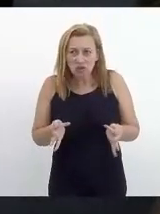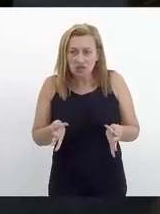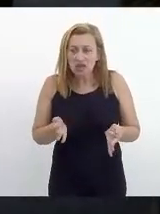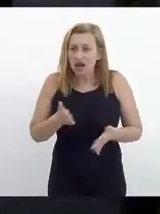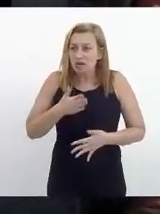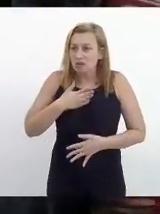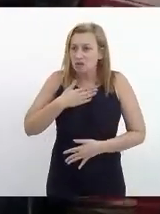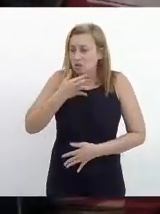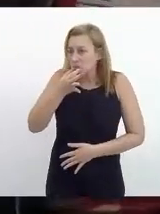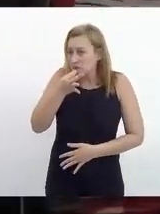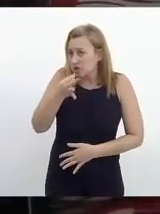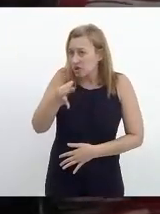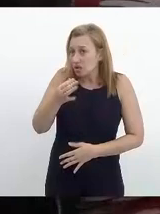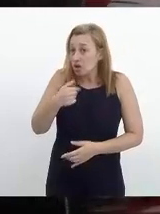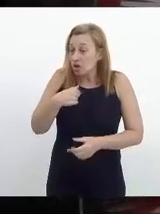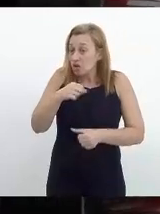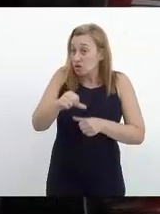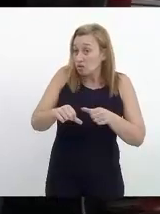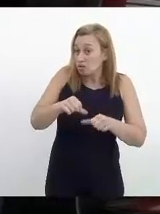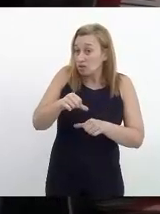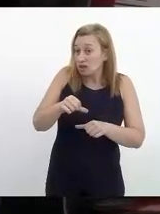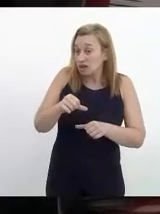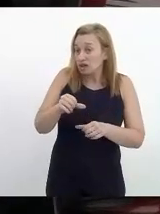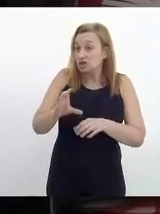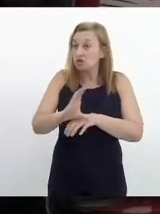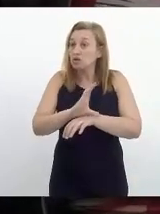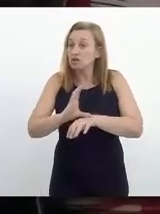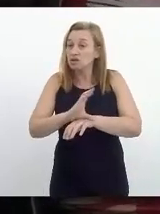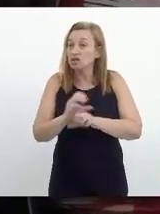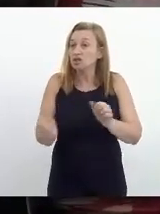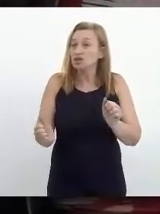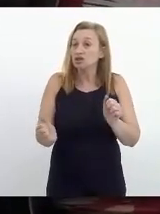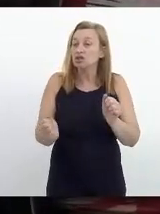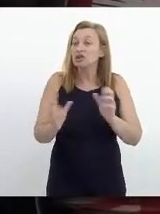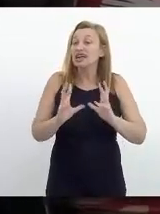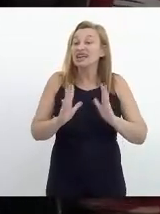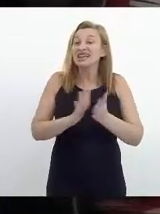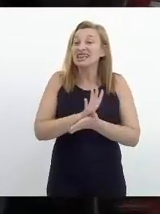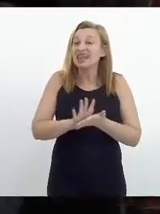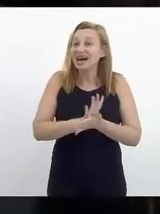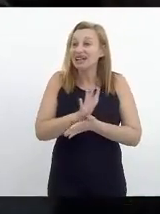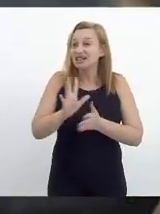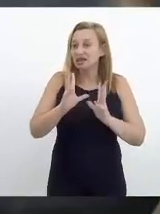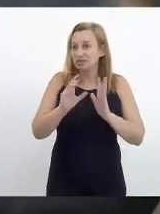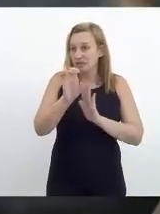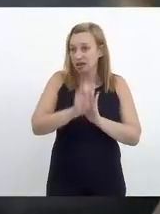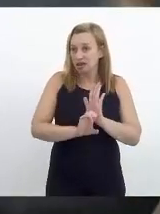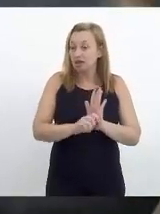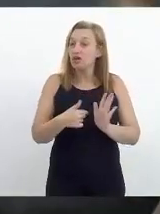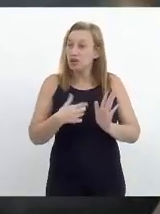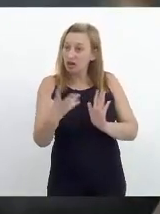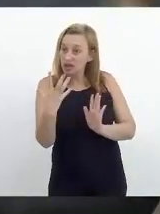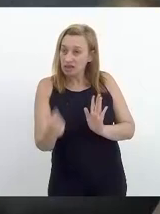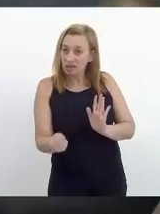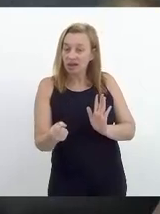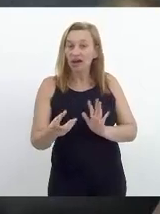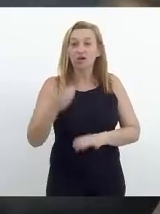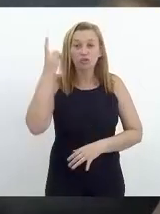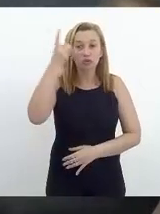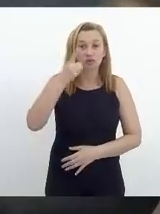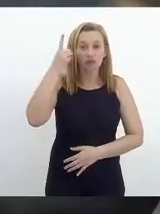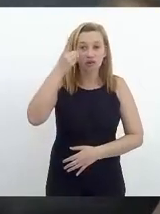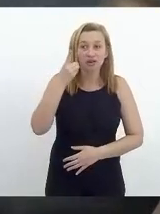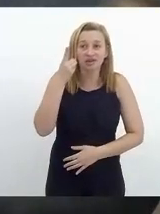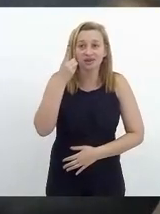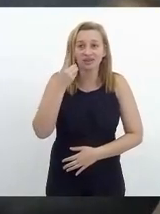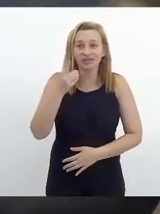parecer, eu vou mudar. É pela constitucionalidade pura, sem nenhuma emenda. Eu quero acolher o voto do deputado Luiz Paulo